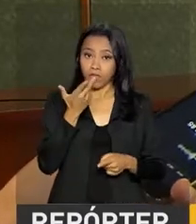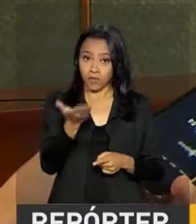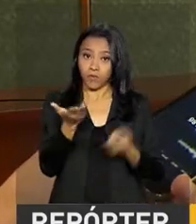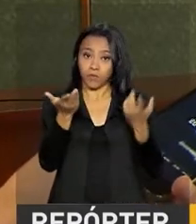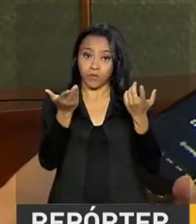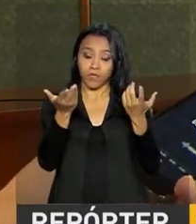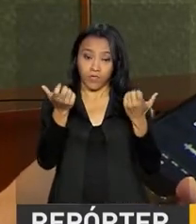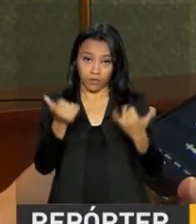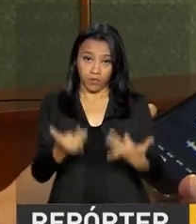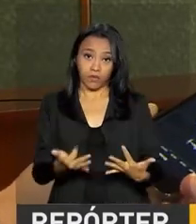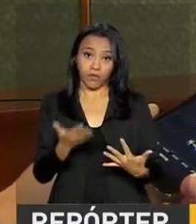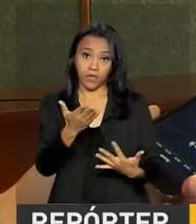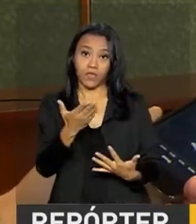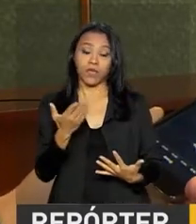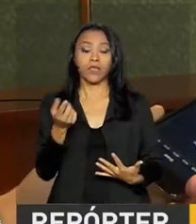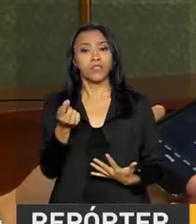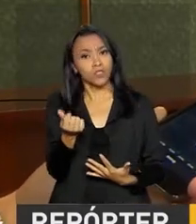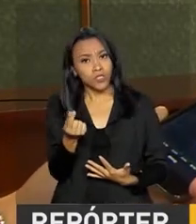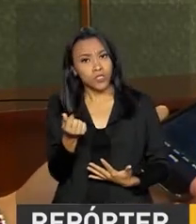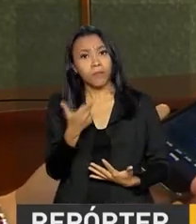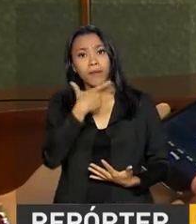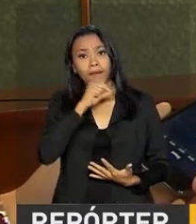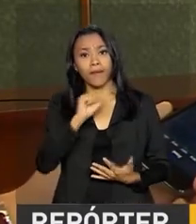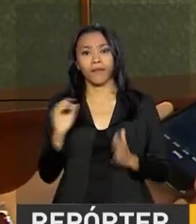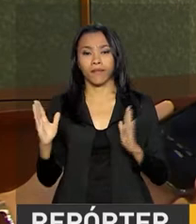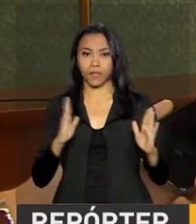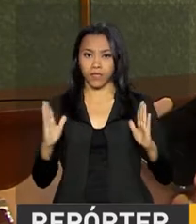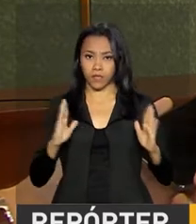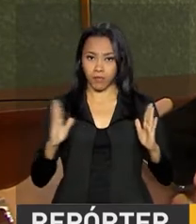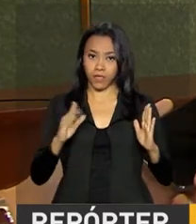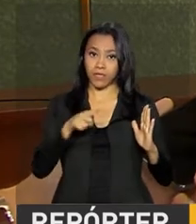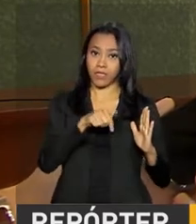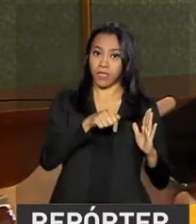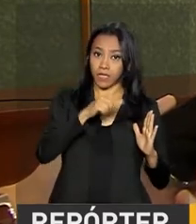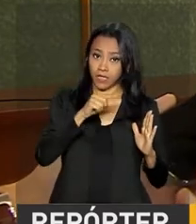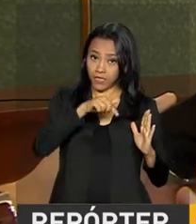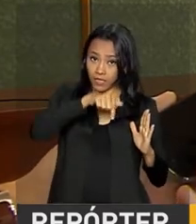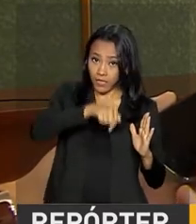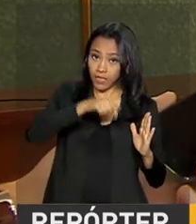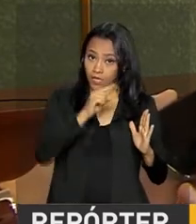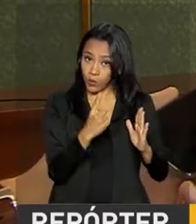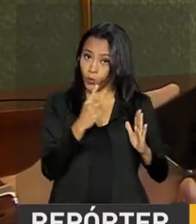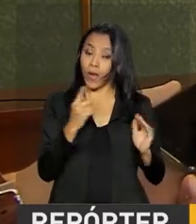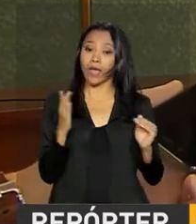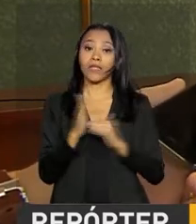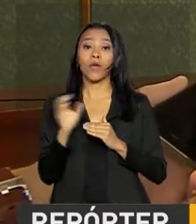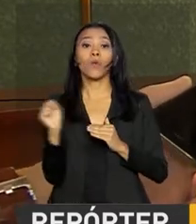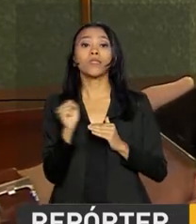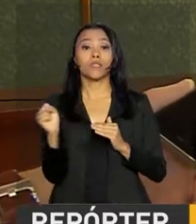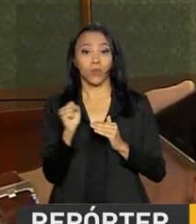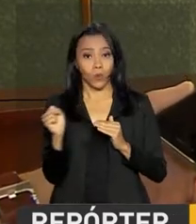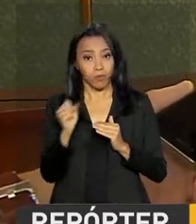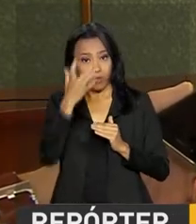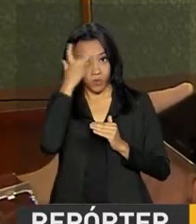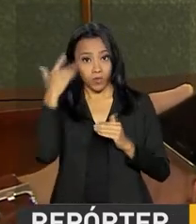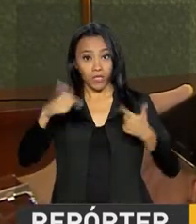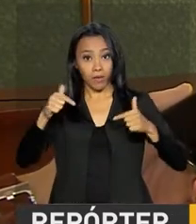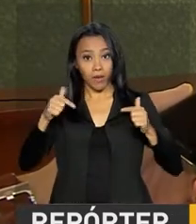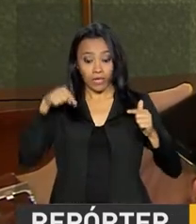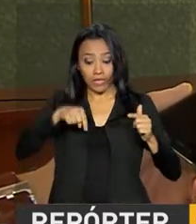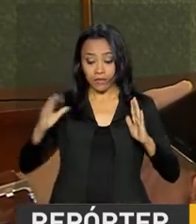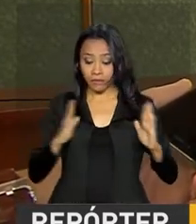montados levantados daquele público trabalhava em 71 em 1988 muitas pessoas não lembram que tinha esses recursos